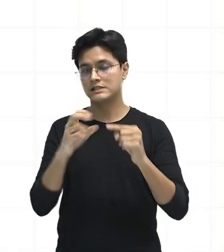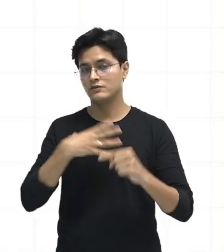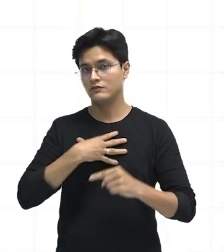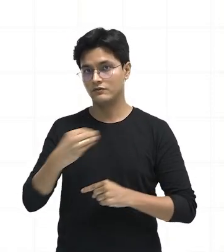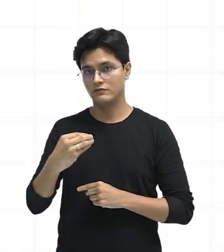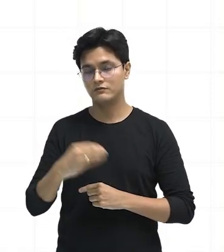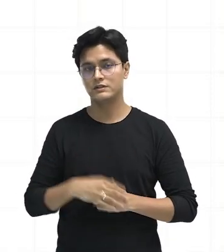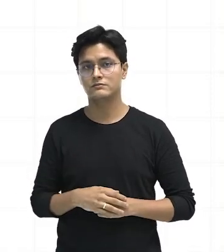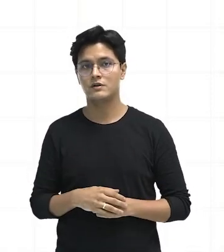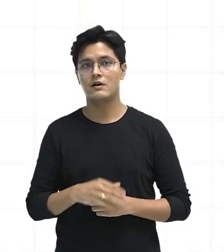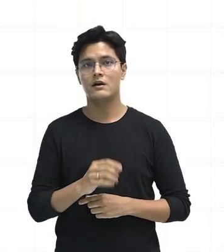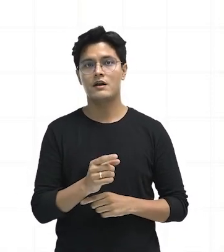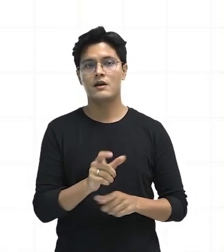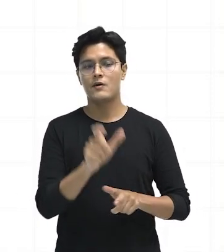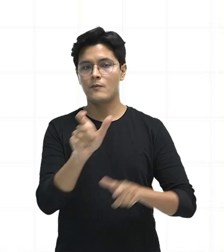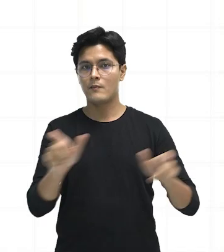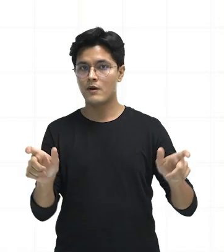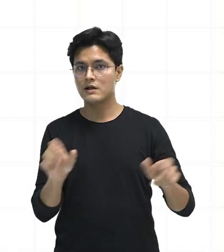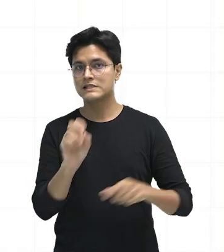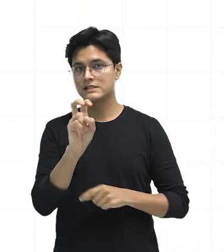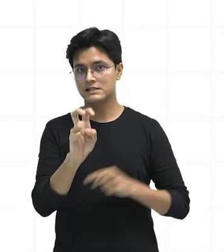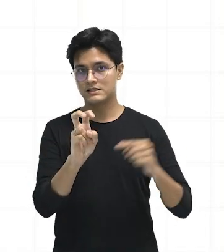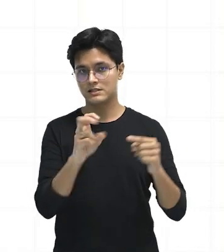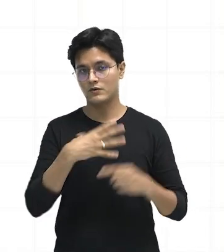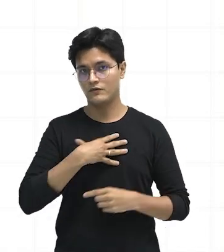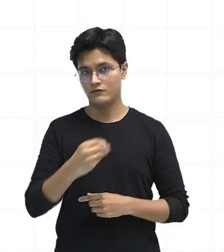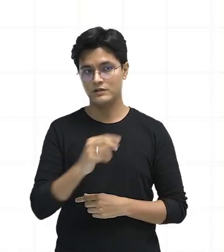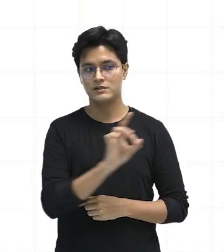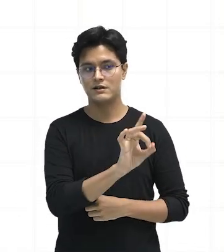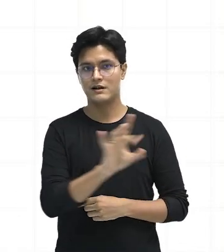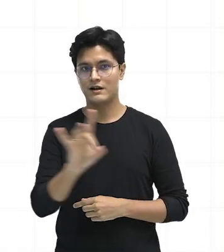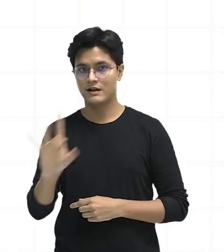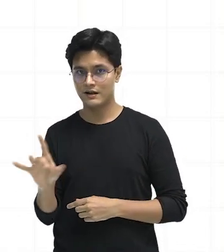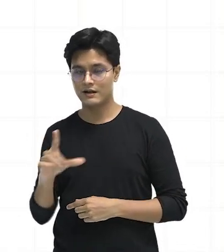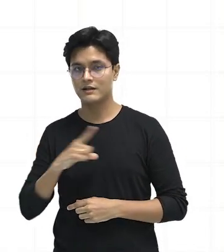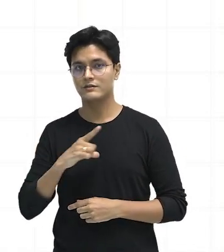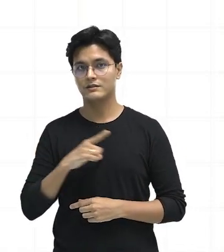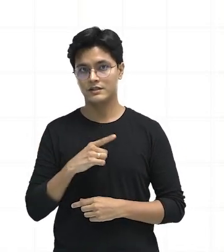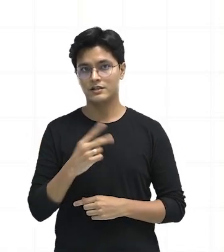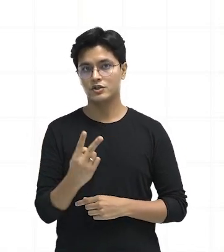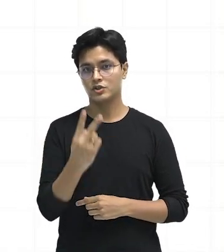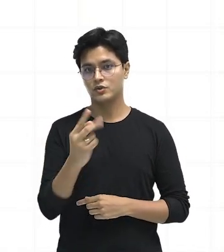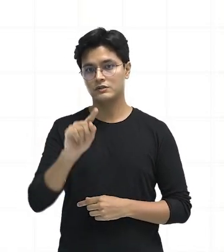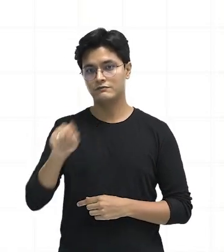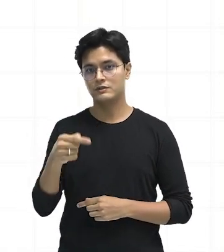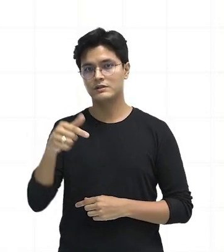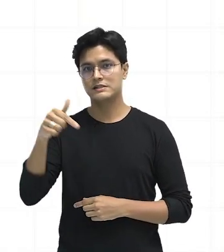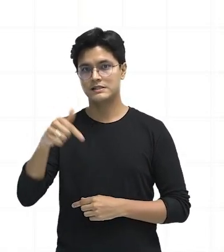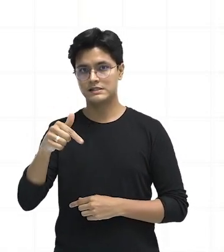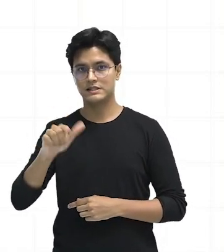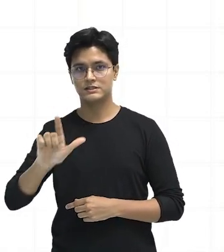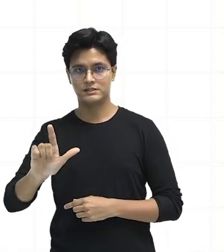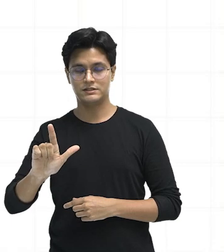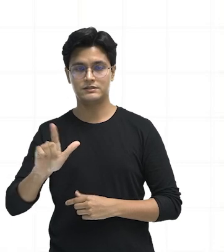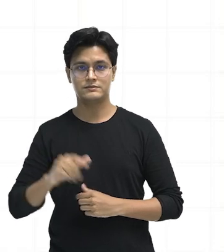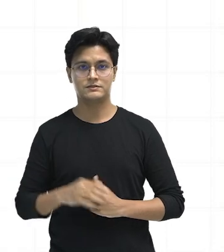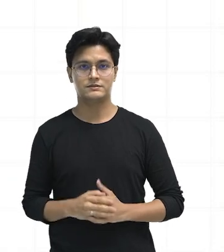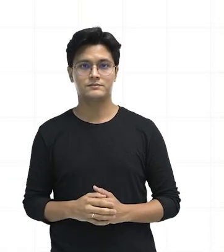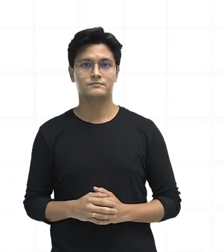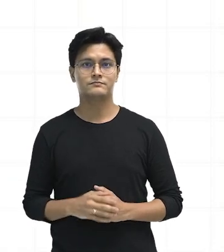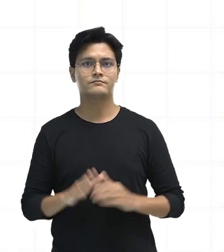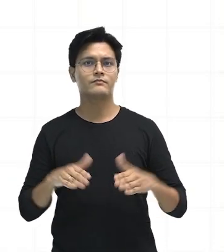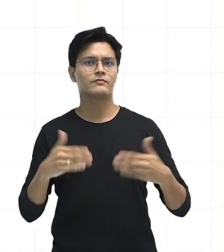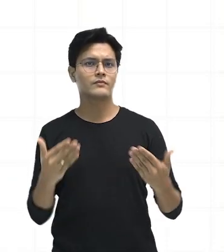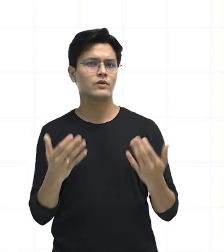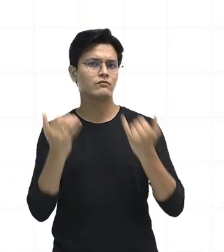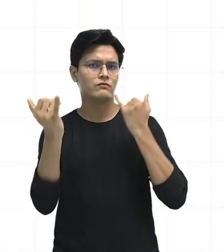com 2,7 litros. Vamos partir inicialmente dessa informação aqui, pessoal. O que a gente pode